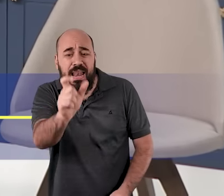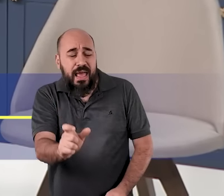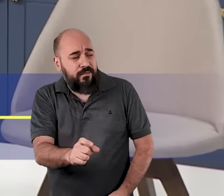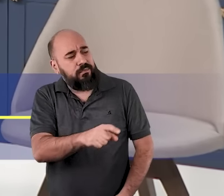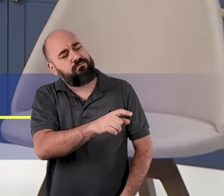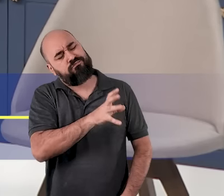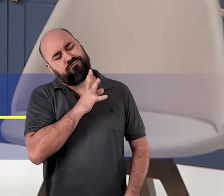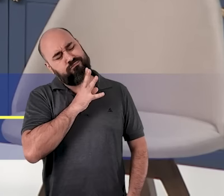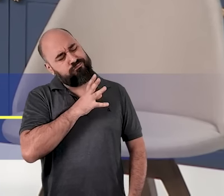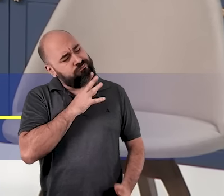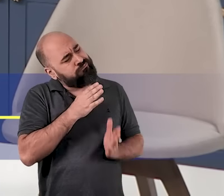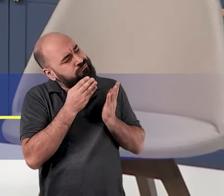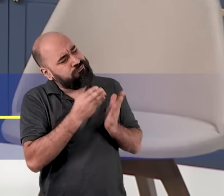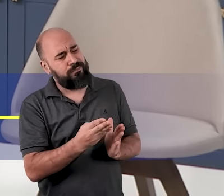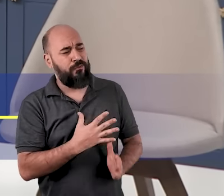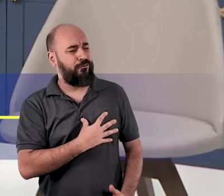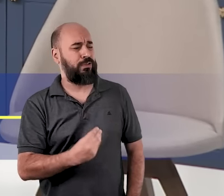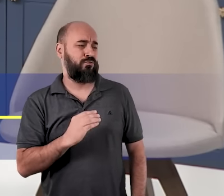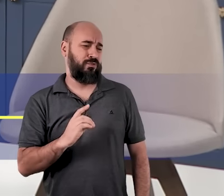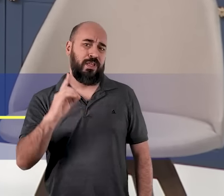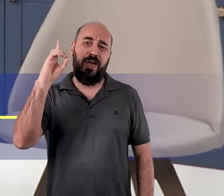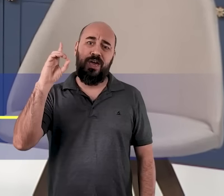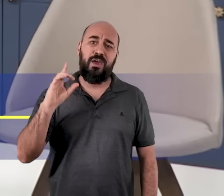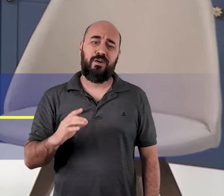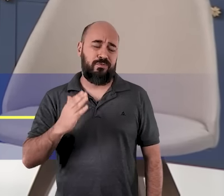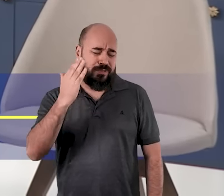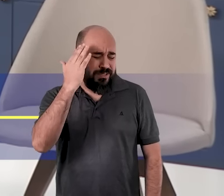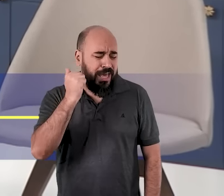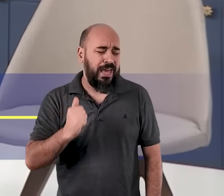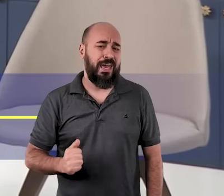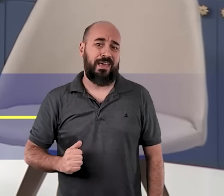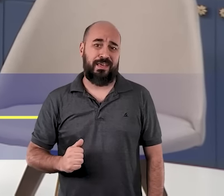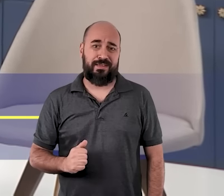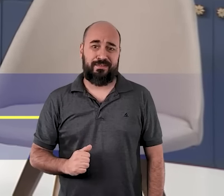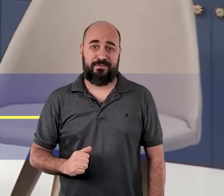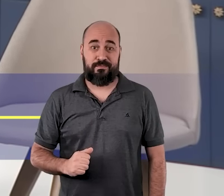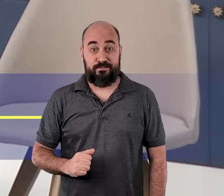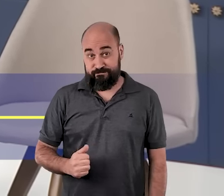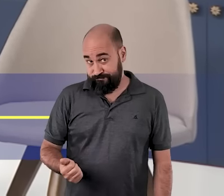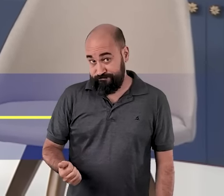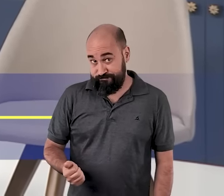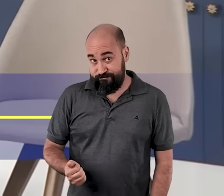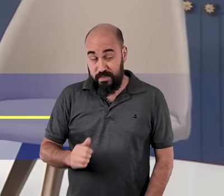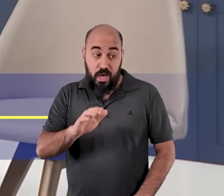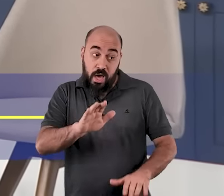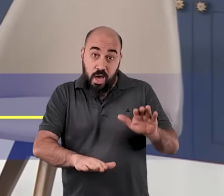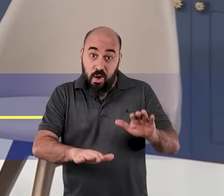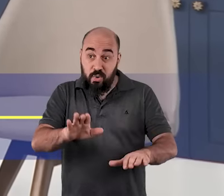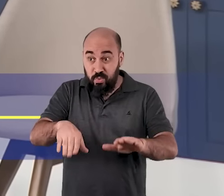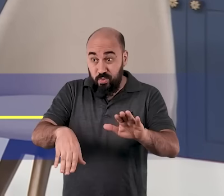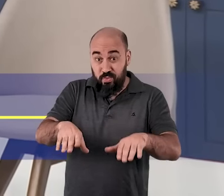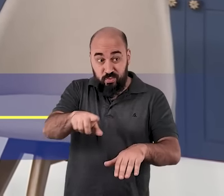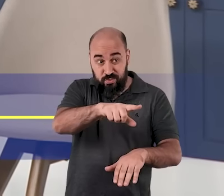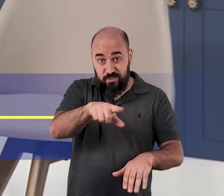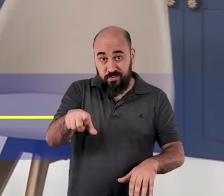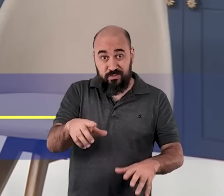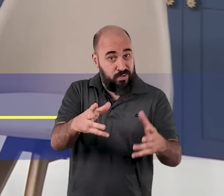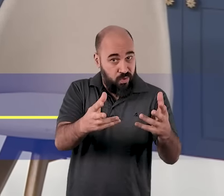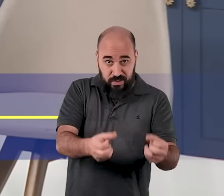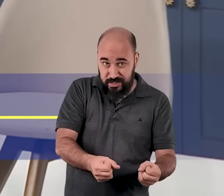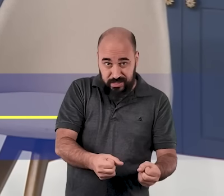linda! Enquanto uns viram as costas para Jesus e desistem dele por não